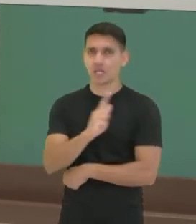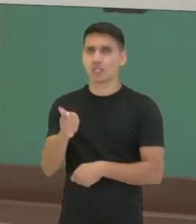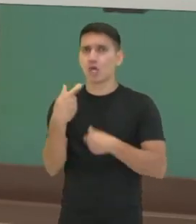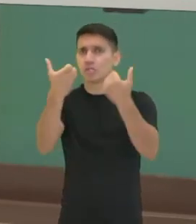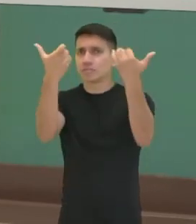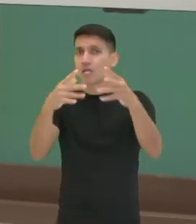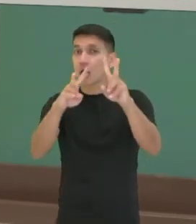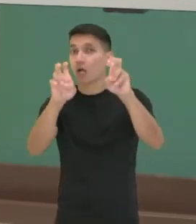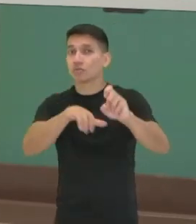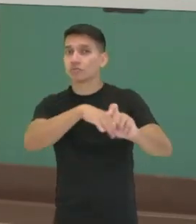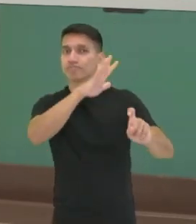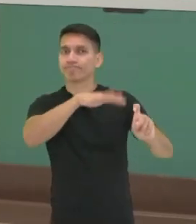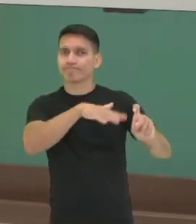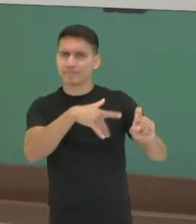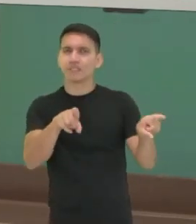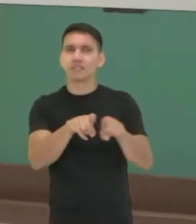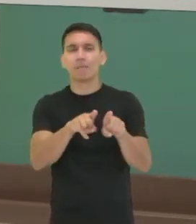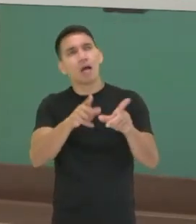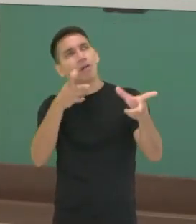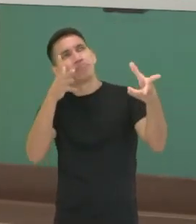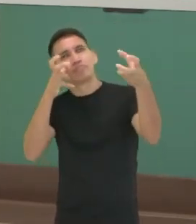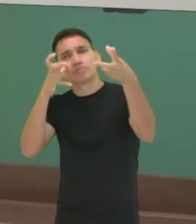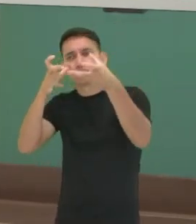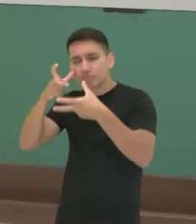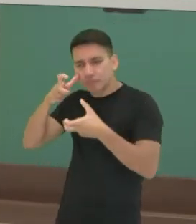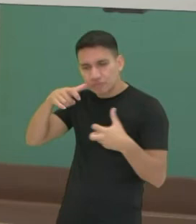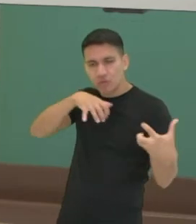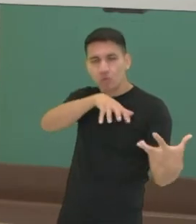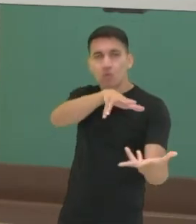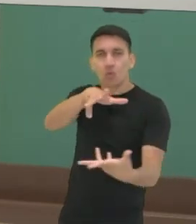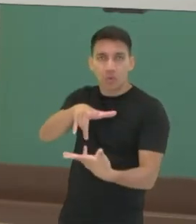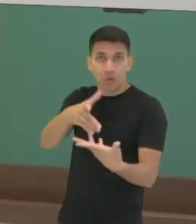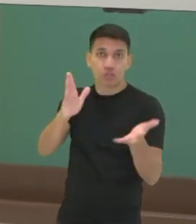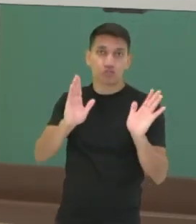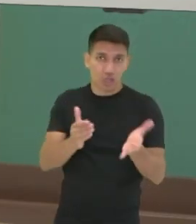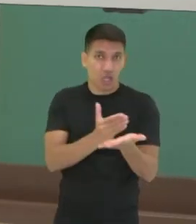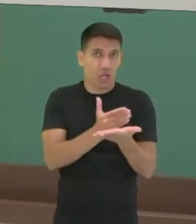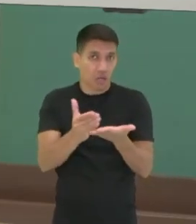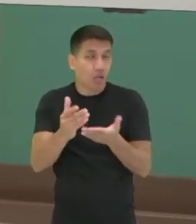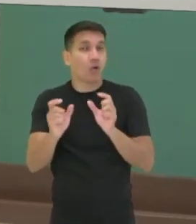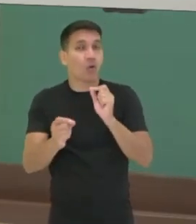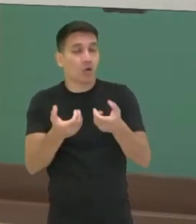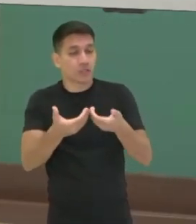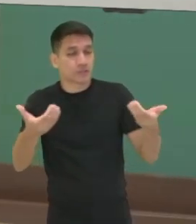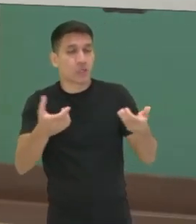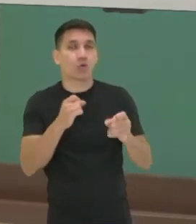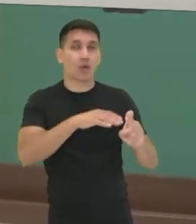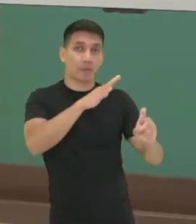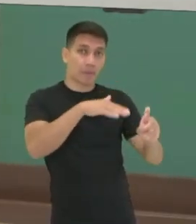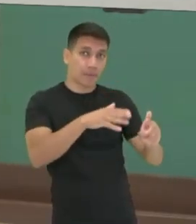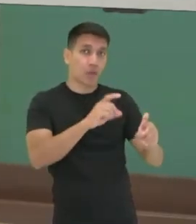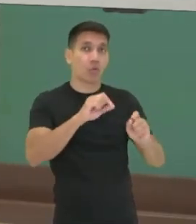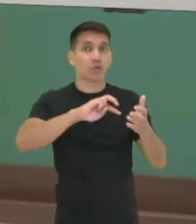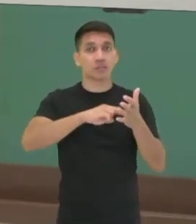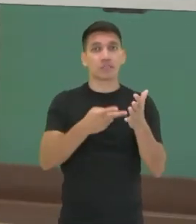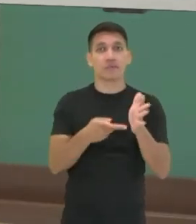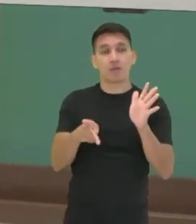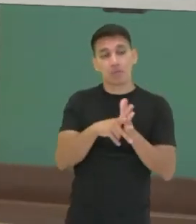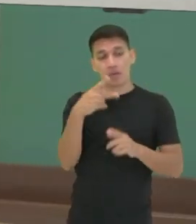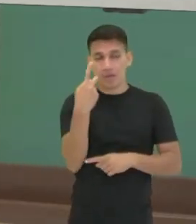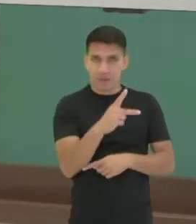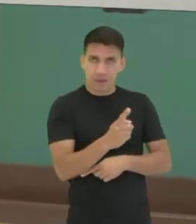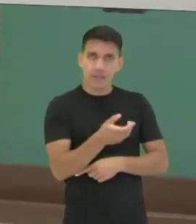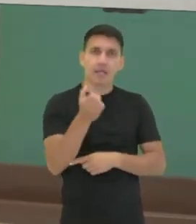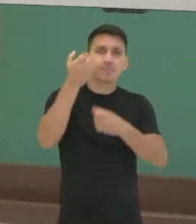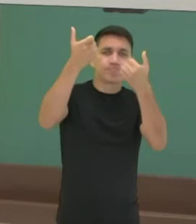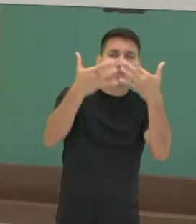de mitologias e cosmovisões. A princípio distinguimos, entendemos o que é o mito, que é uma narrativa sobre a origem do mundo, dos